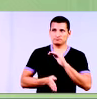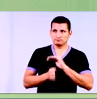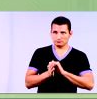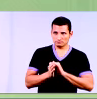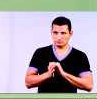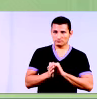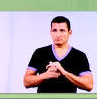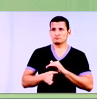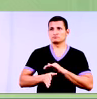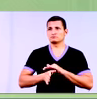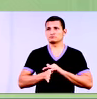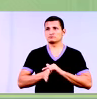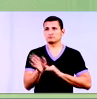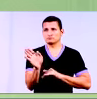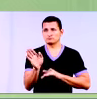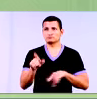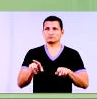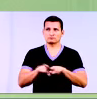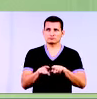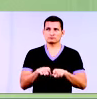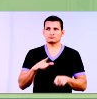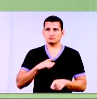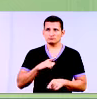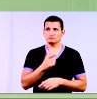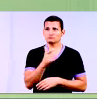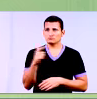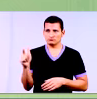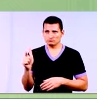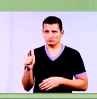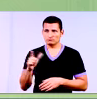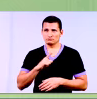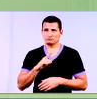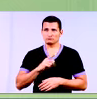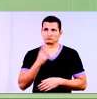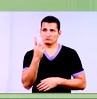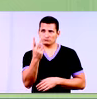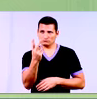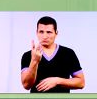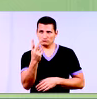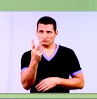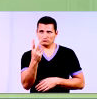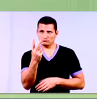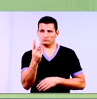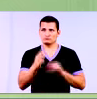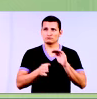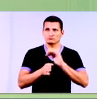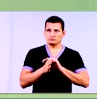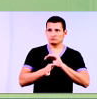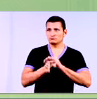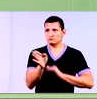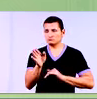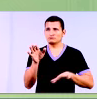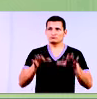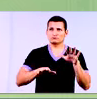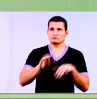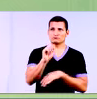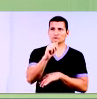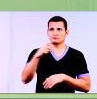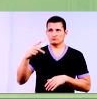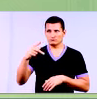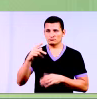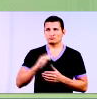de saída, a gente tem outros dispositivos que eles apresentam as duas características dependendo da aplicação que eu